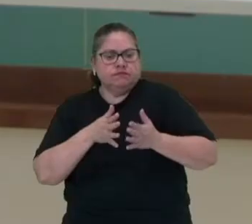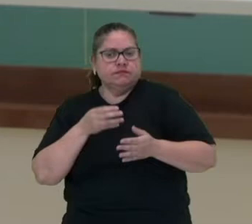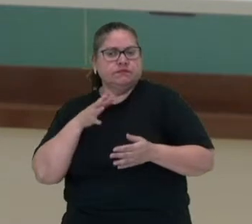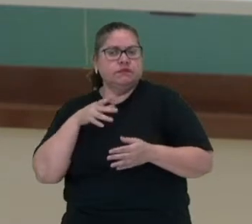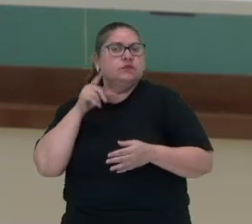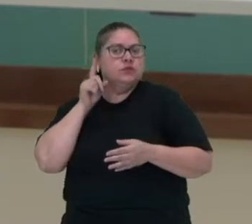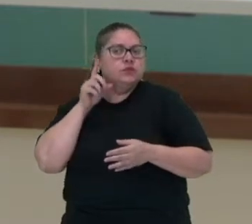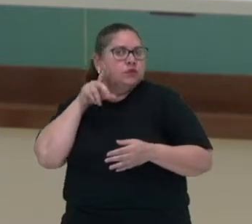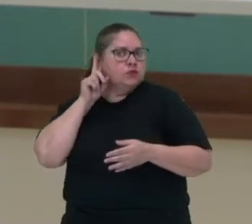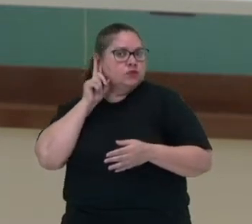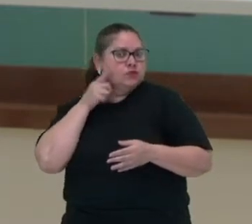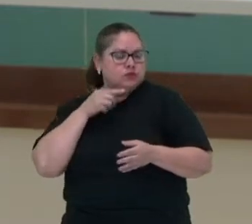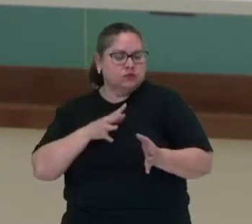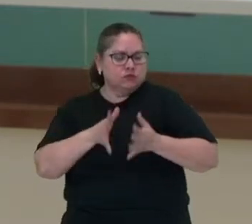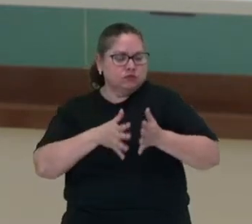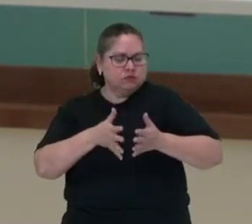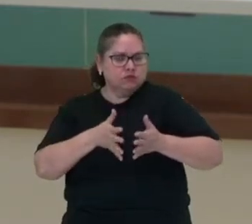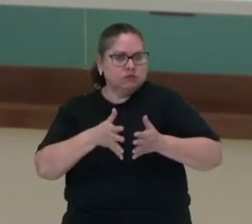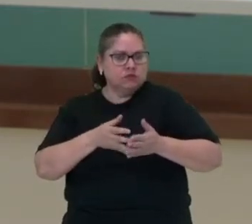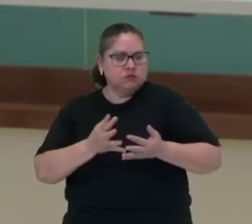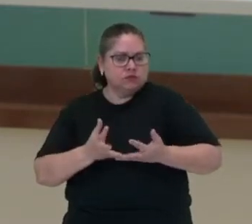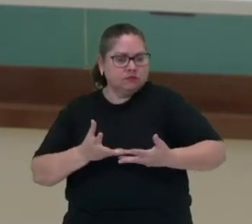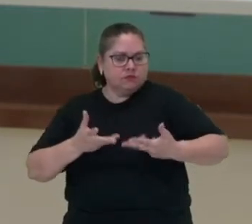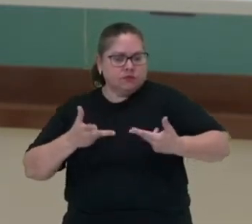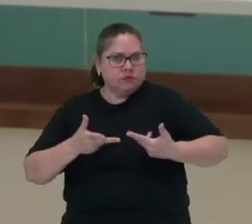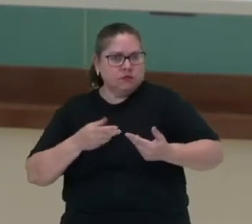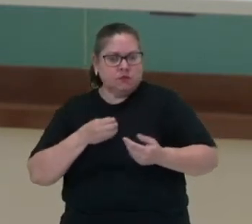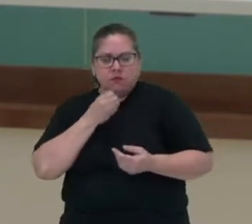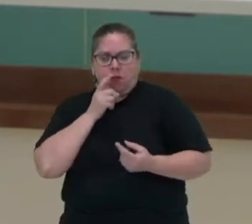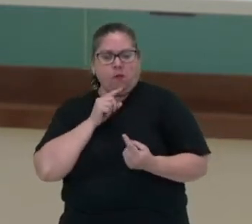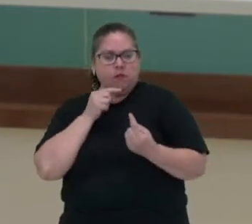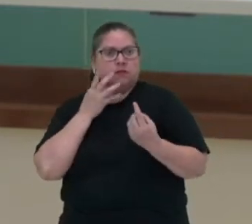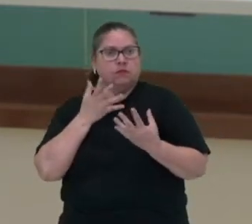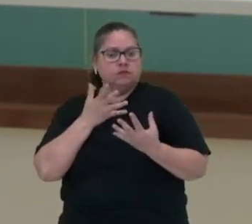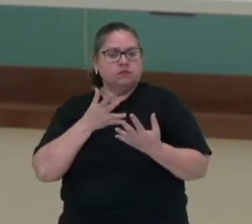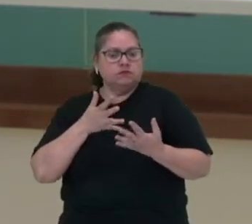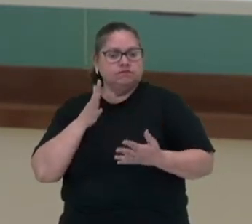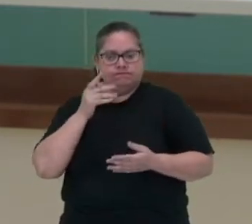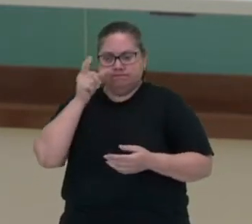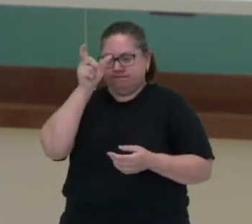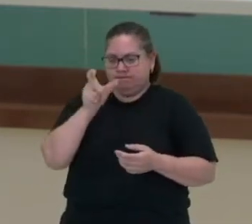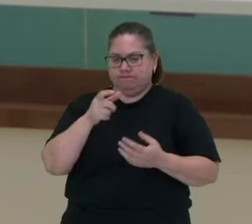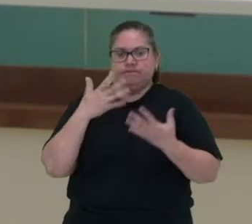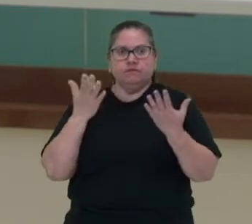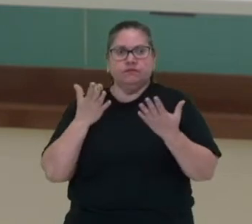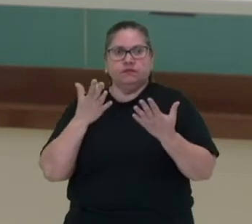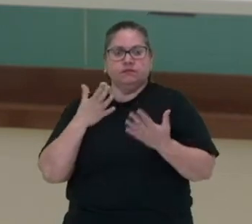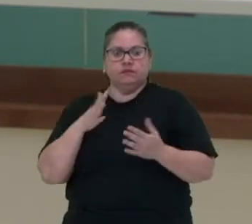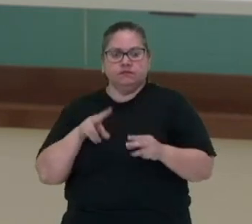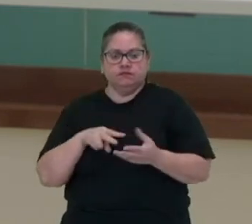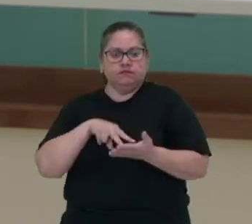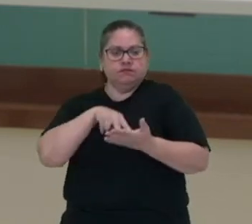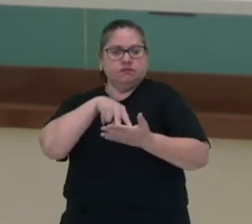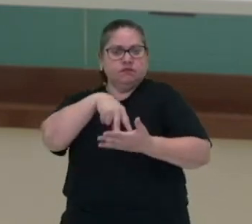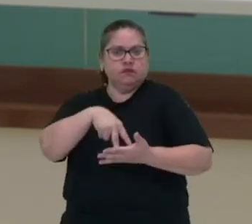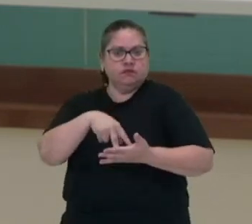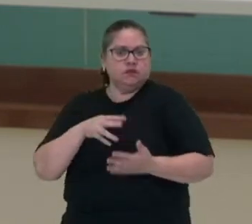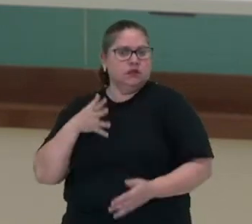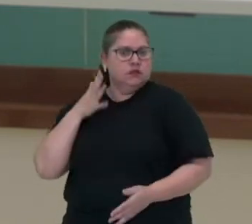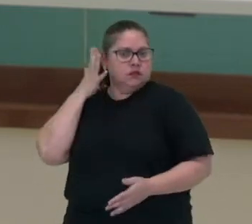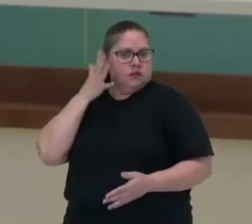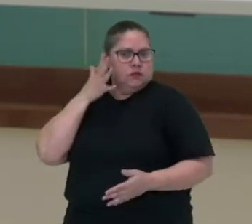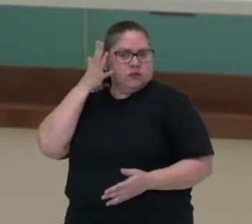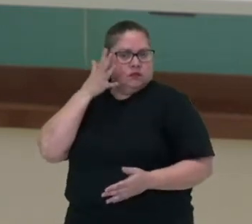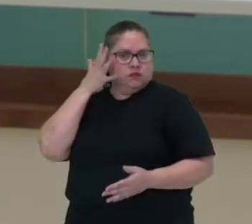suas qualidades, você já encontra alguma que é ótima para oratória, para falar em público, para encarar um grande público na hora de proferir